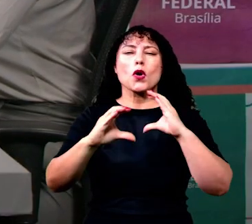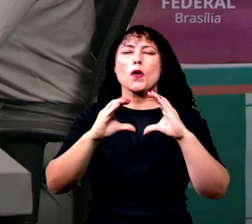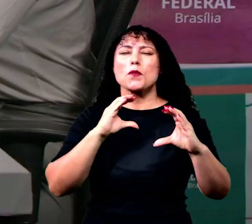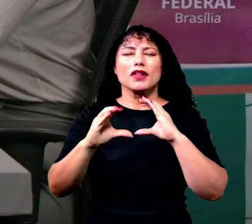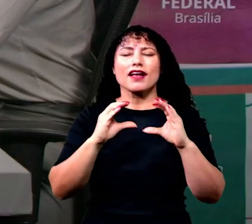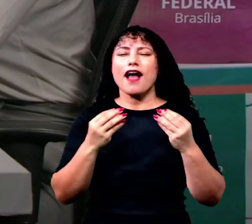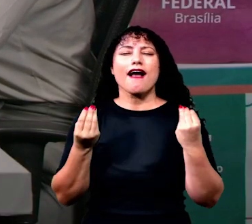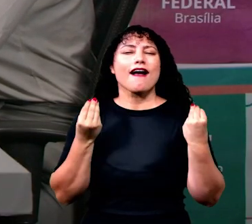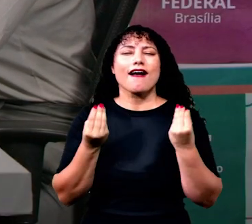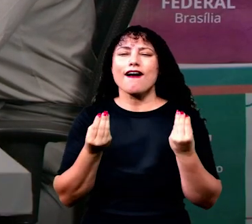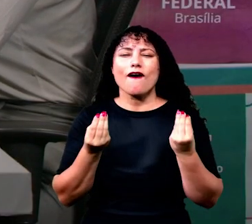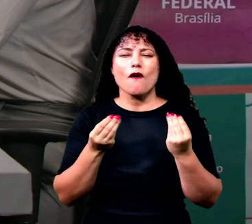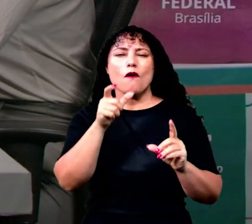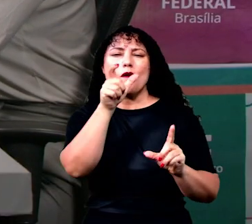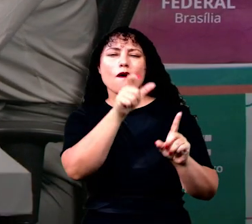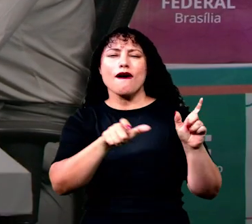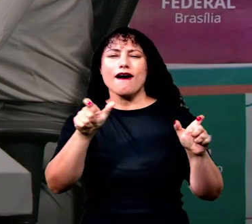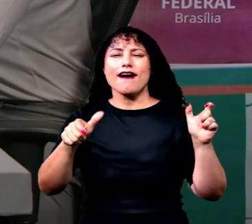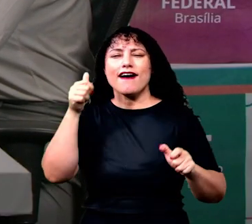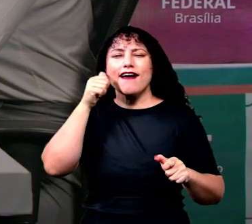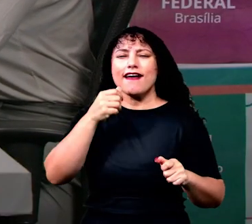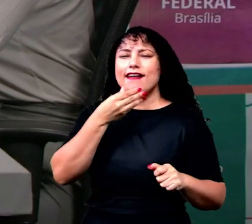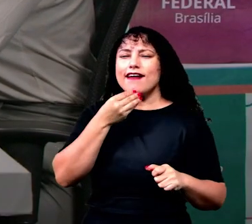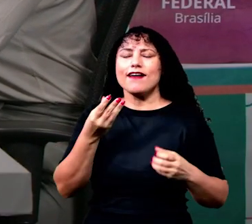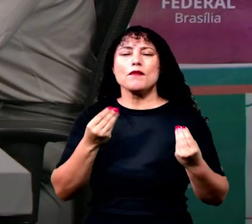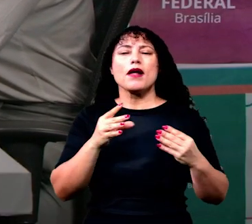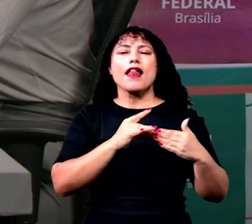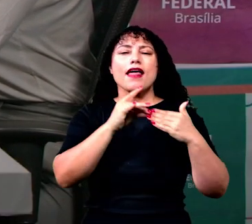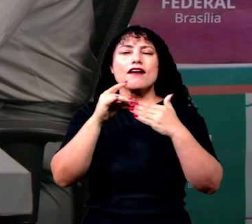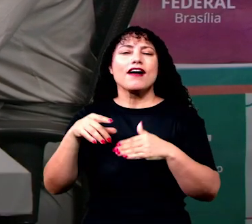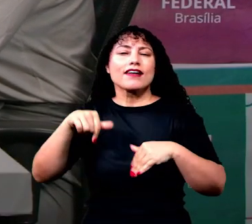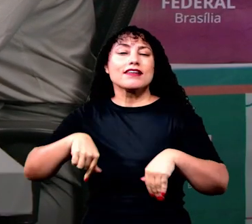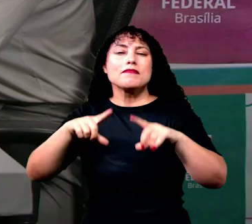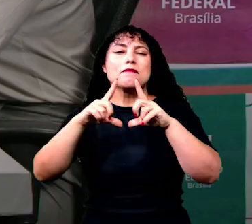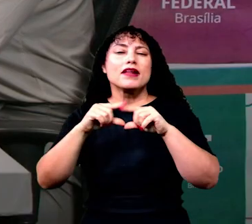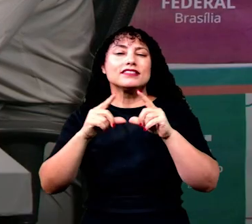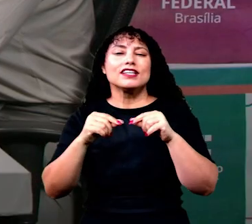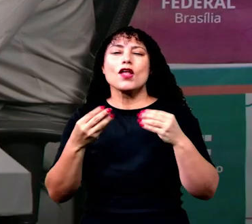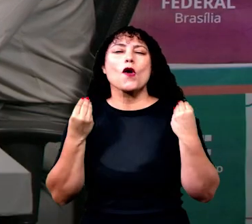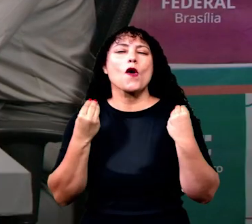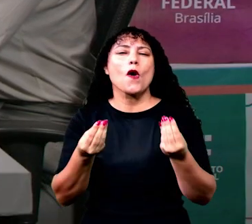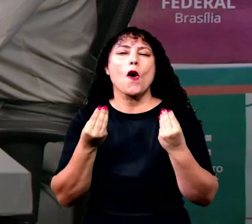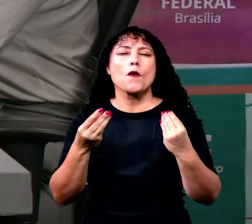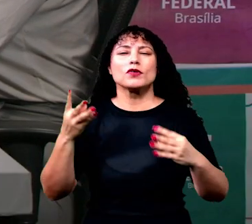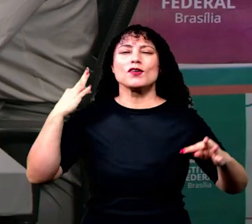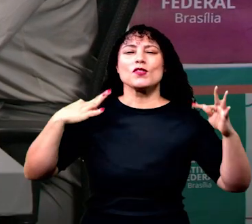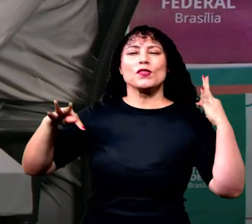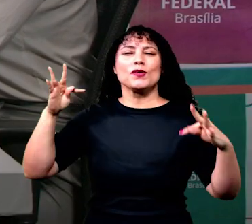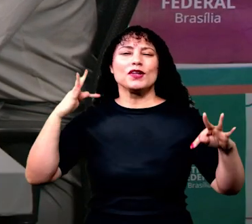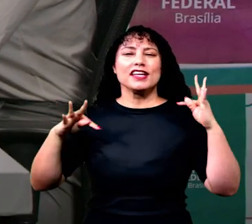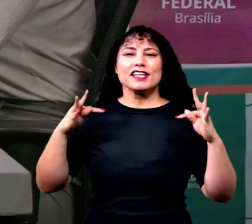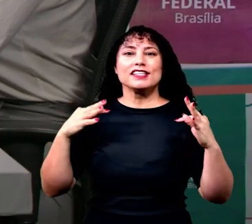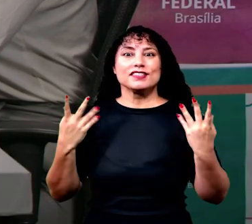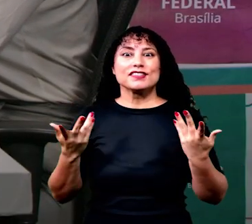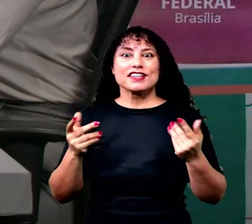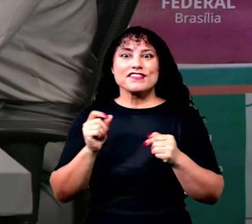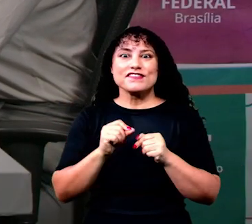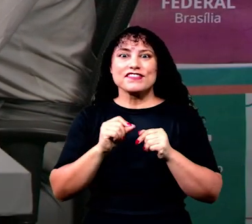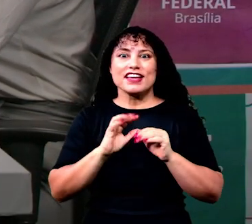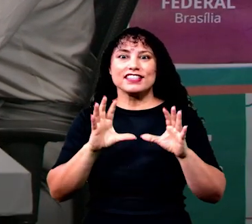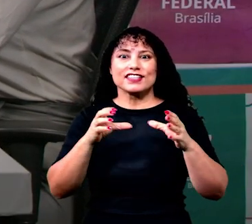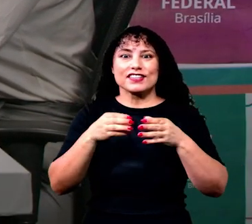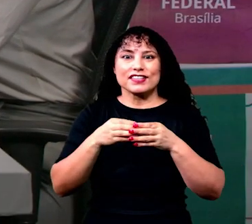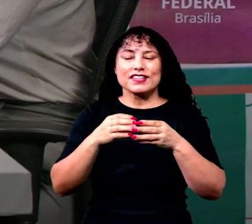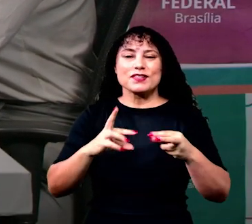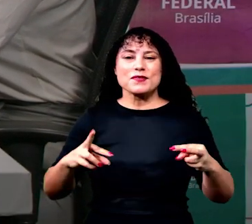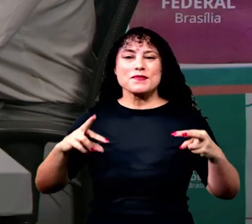se comunicaria com ele ou ela? Pra onde que você levaria aqui em Brasília? Como seria seu tour? Que foi uma coisa que foi